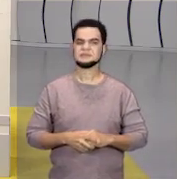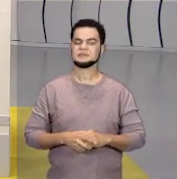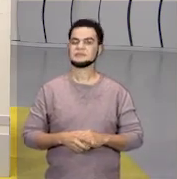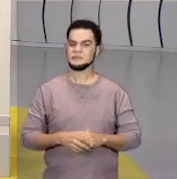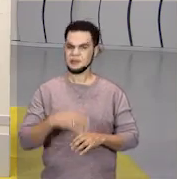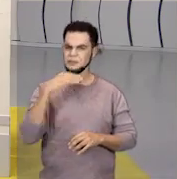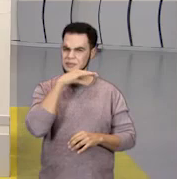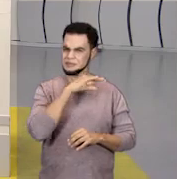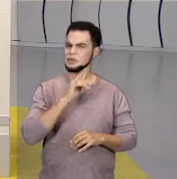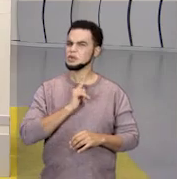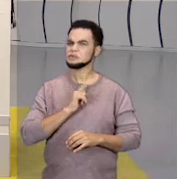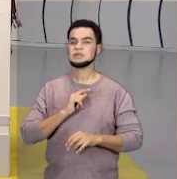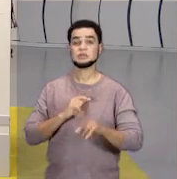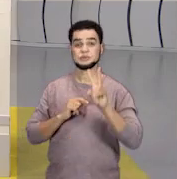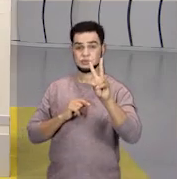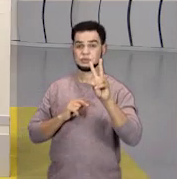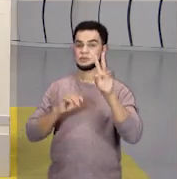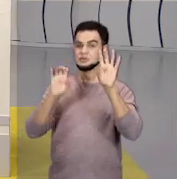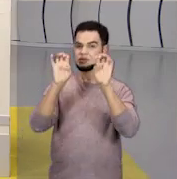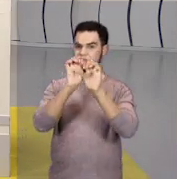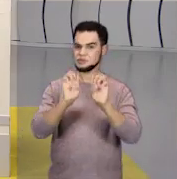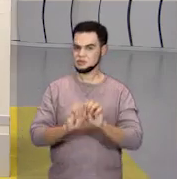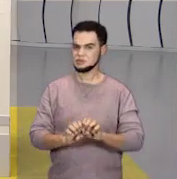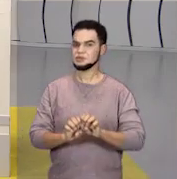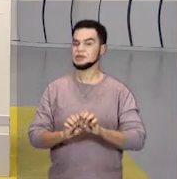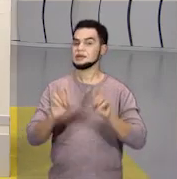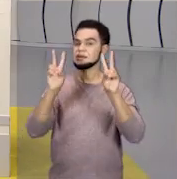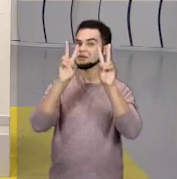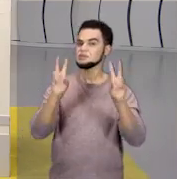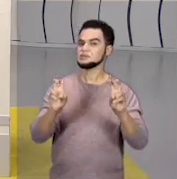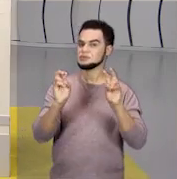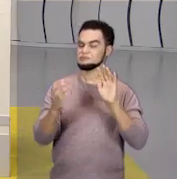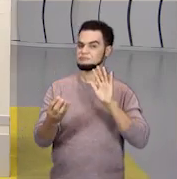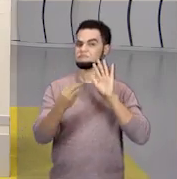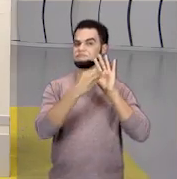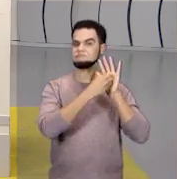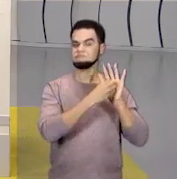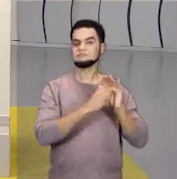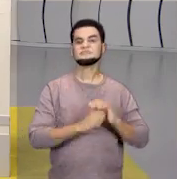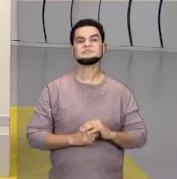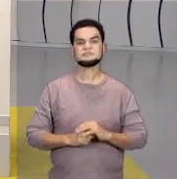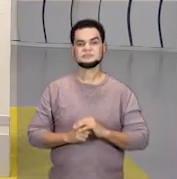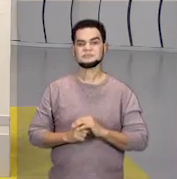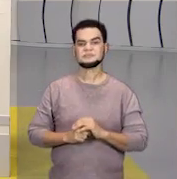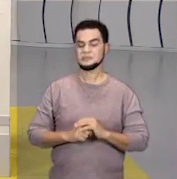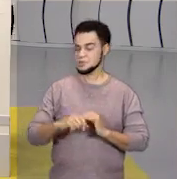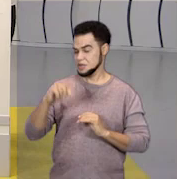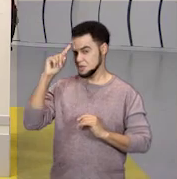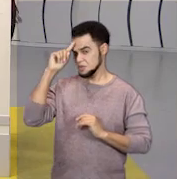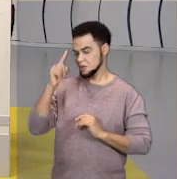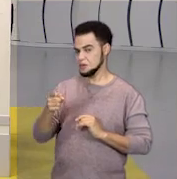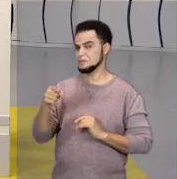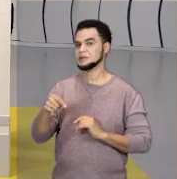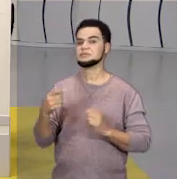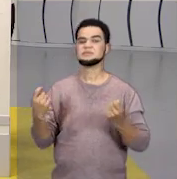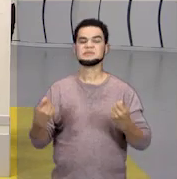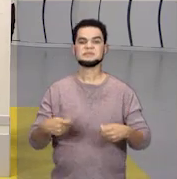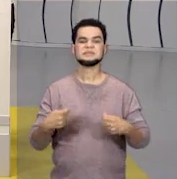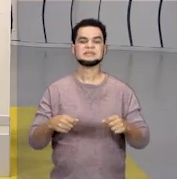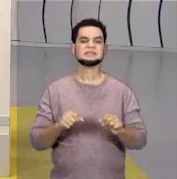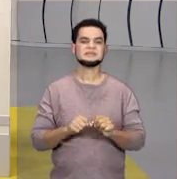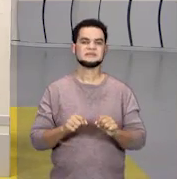essas duas estruturas do assunto central e deste comando que deve ser